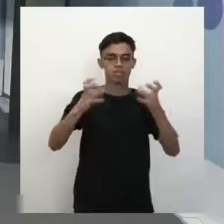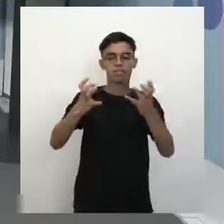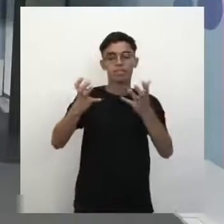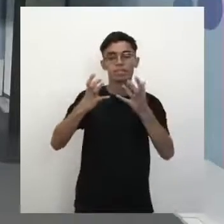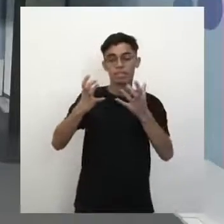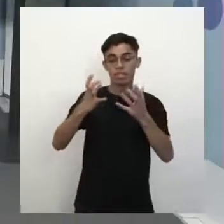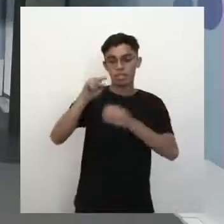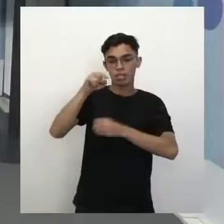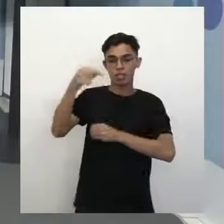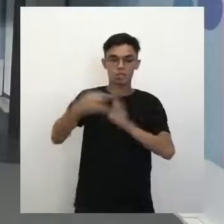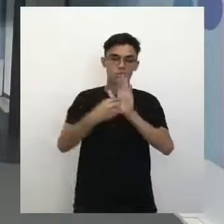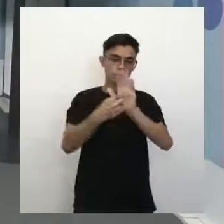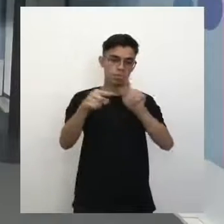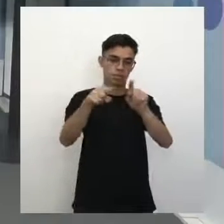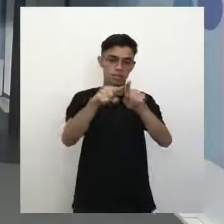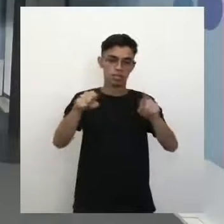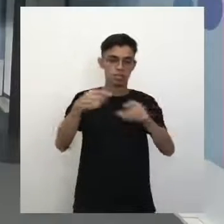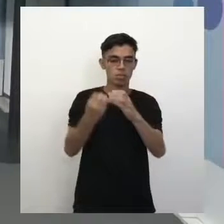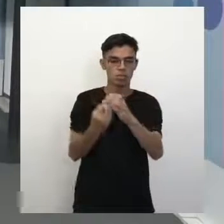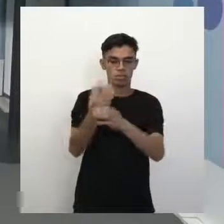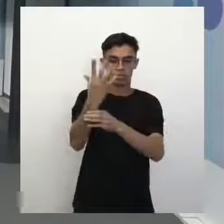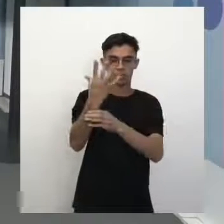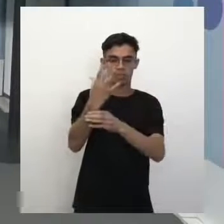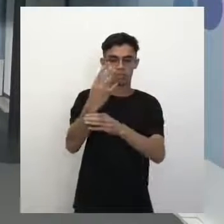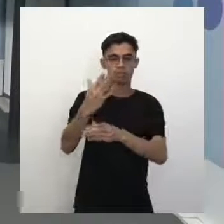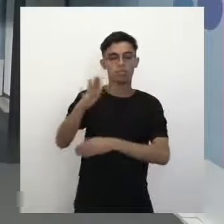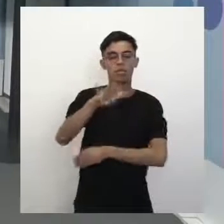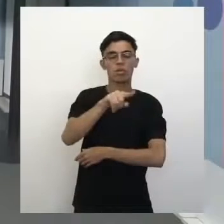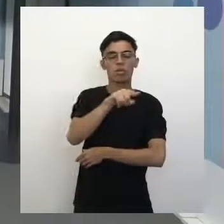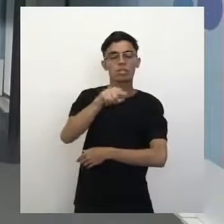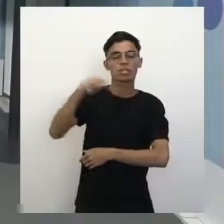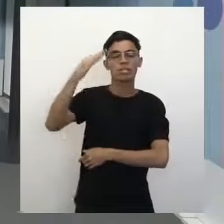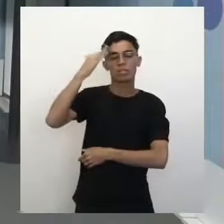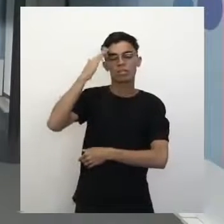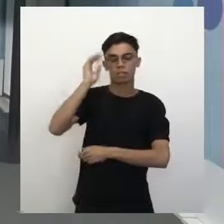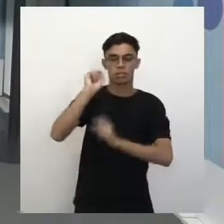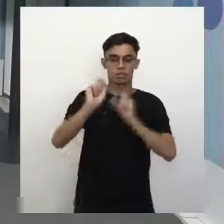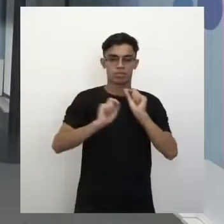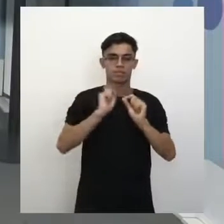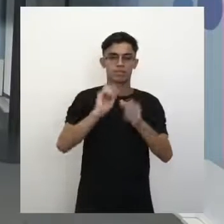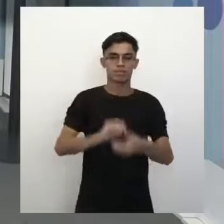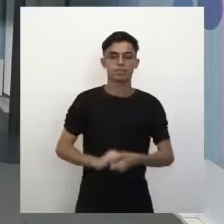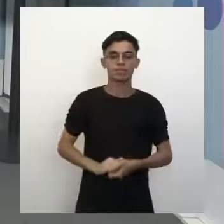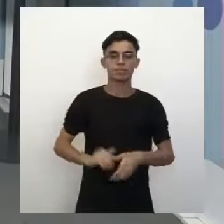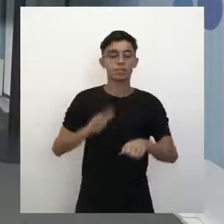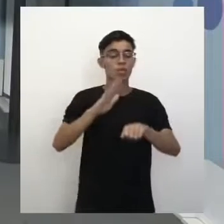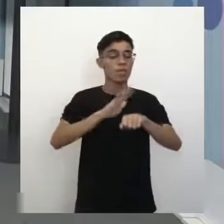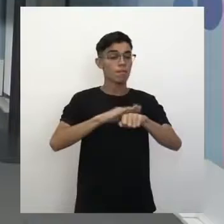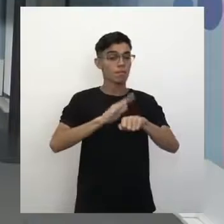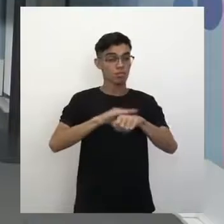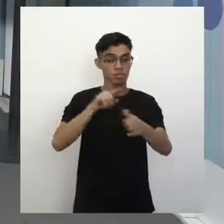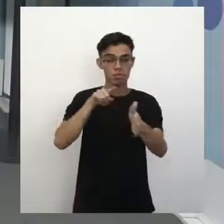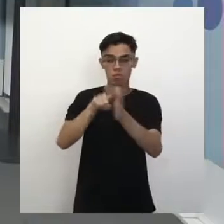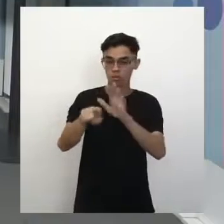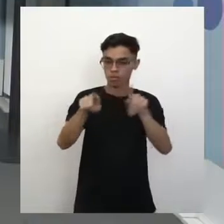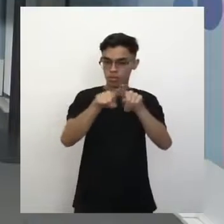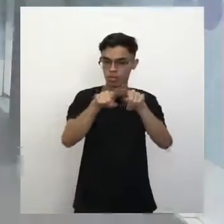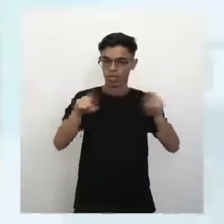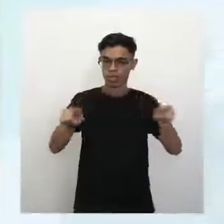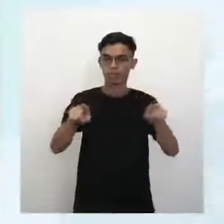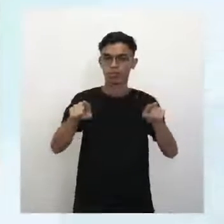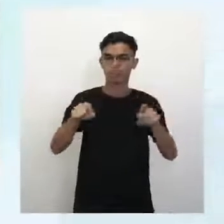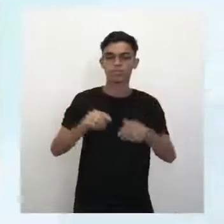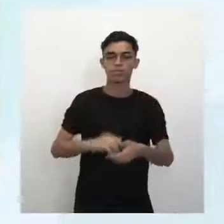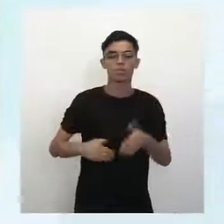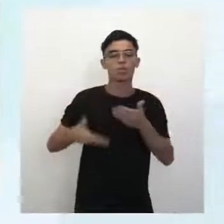trazer quando ela já estiver brotando. E aí eu quero saber de vocês o seguinte, ó, eu fiz uma perguntinha aí para vocês. Aqui é